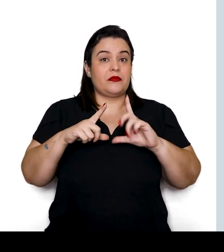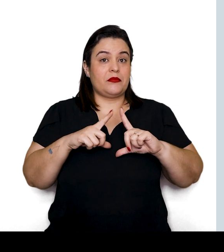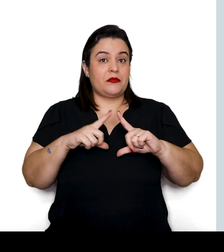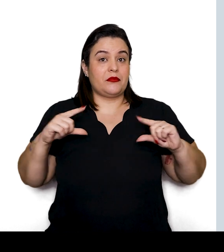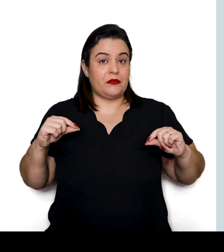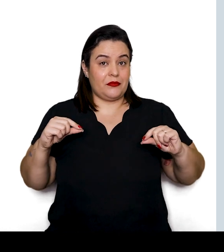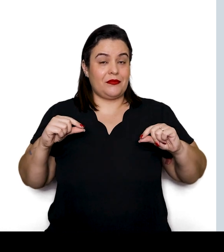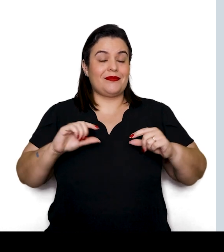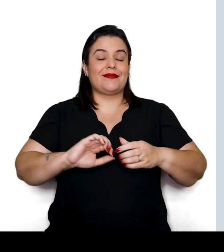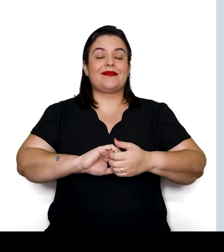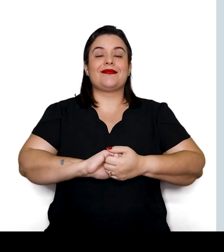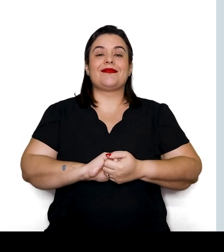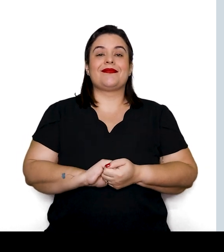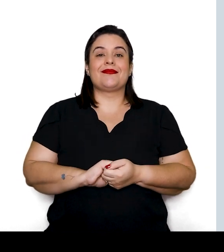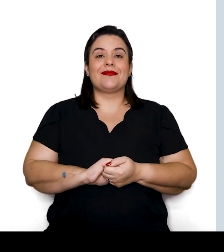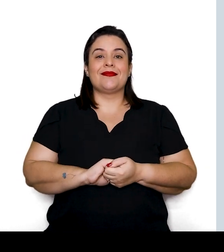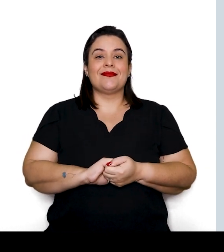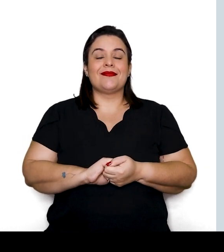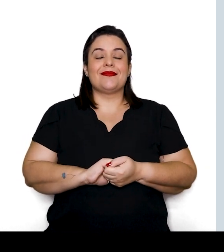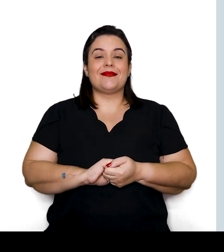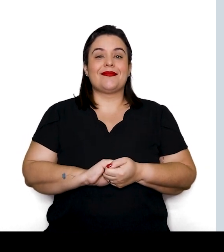Utagawa,